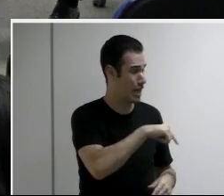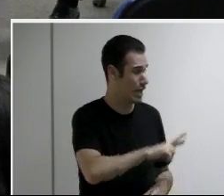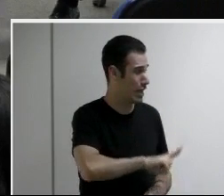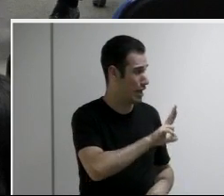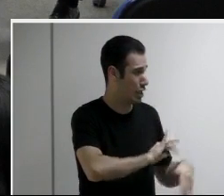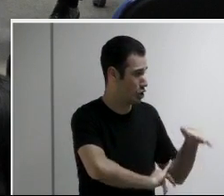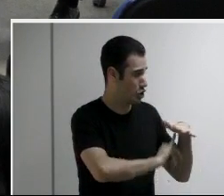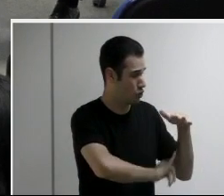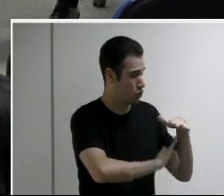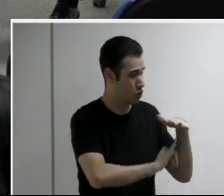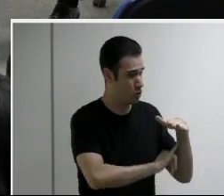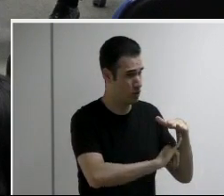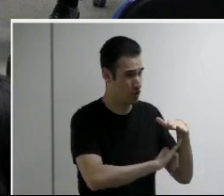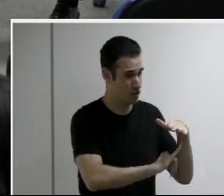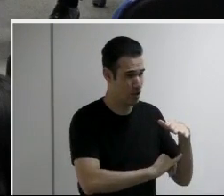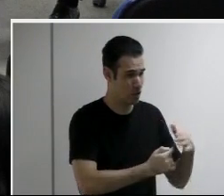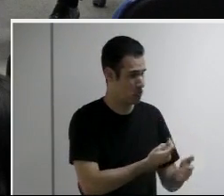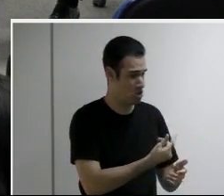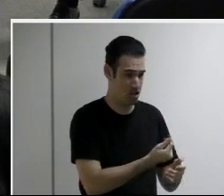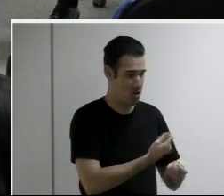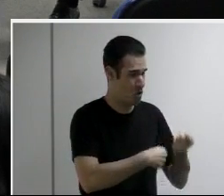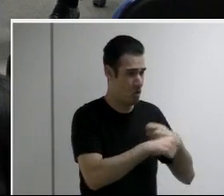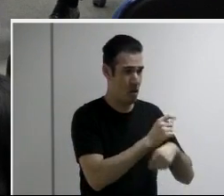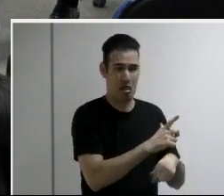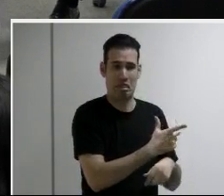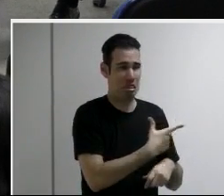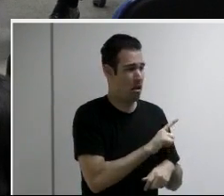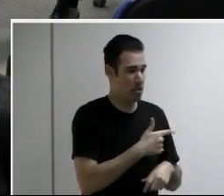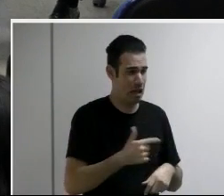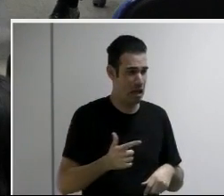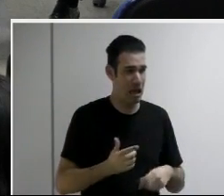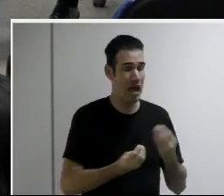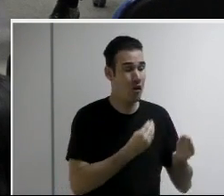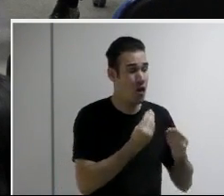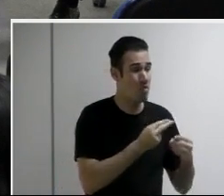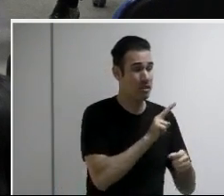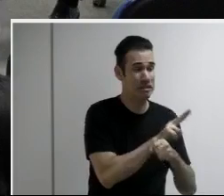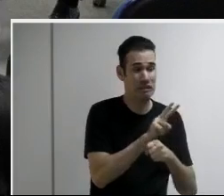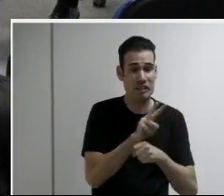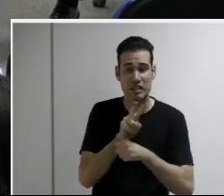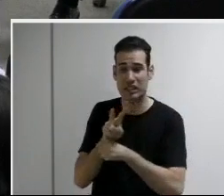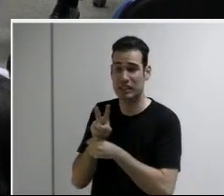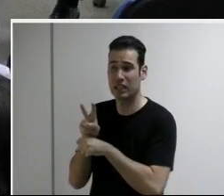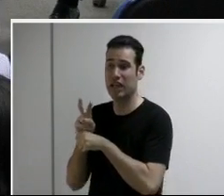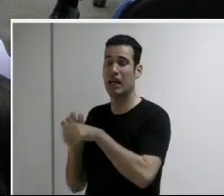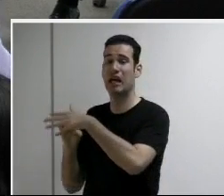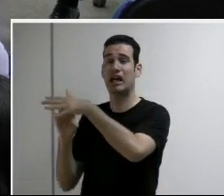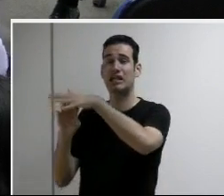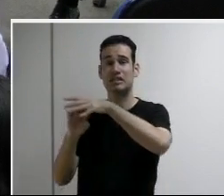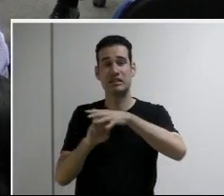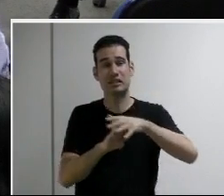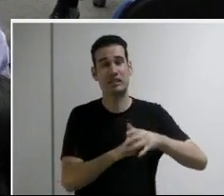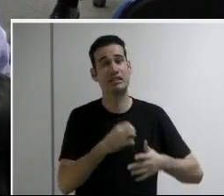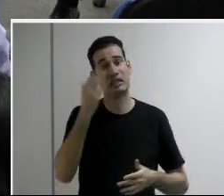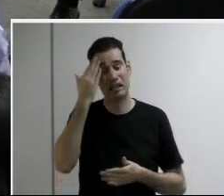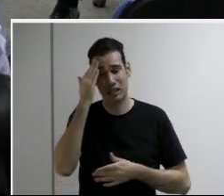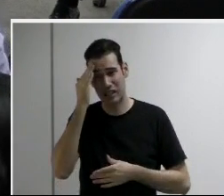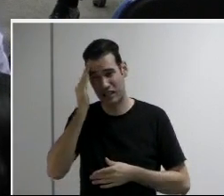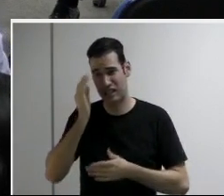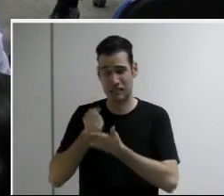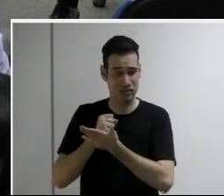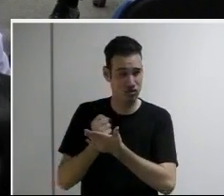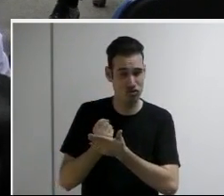ser enxuta, porque não tem orçamento, todas as cláusulas globais, selos e etc. E ainda um dificultômetro maior,